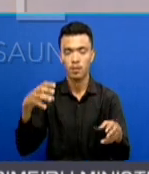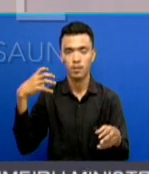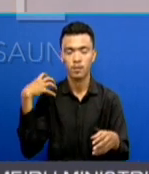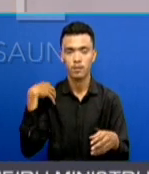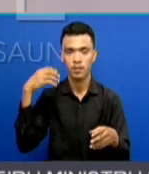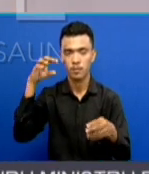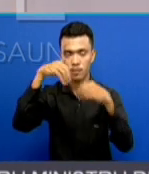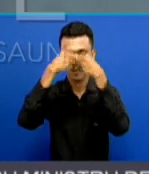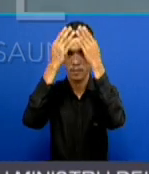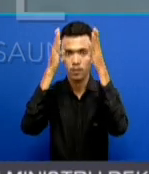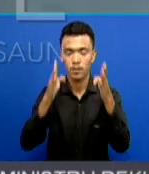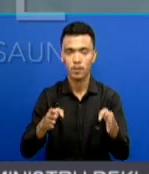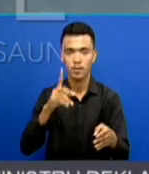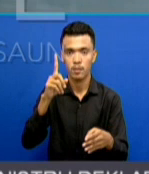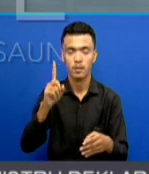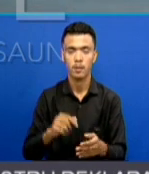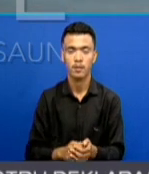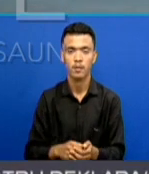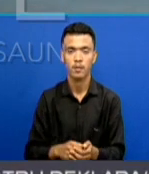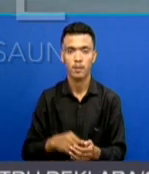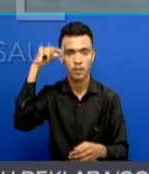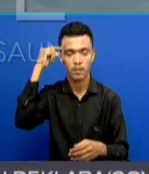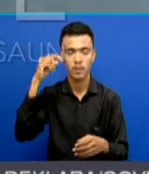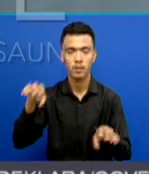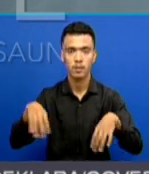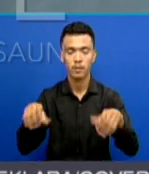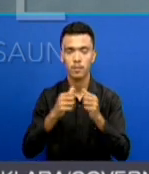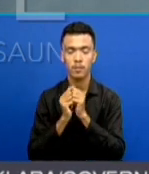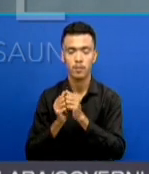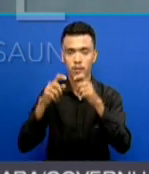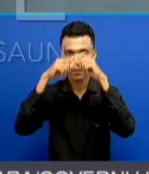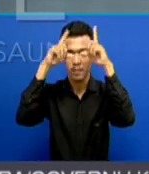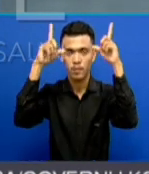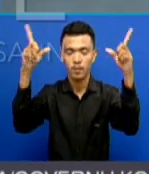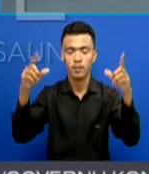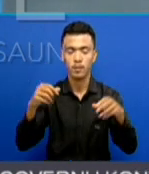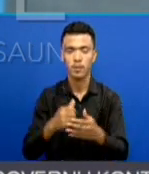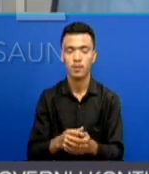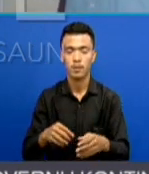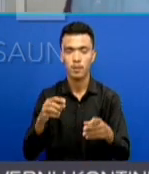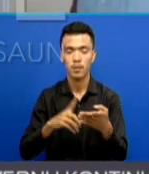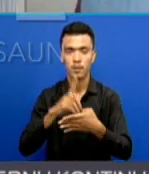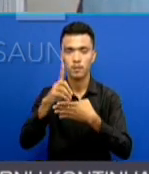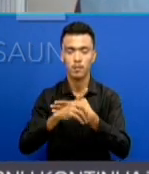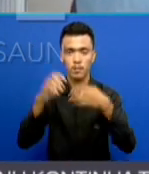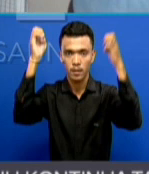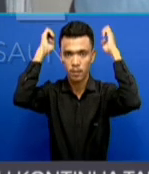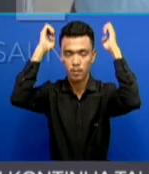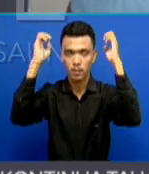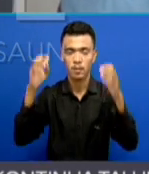na fato e recomitamento serviço a muito com o governo no Timor-Leste, onde desenvolve o setor educação,